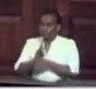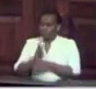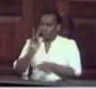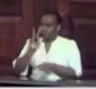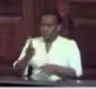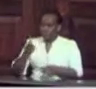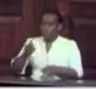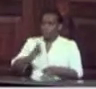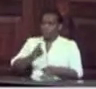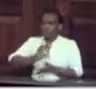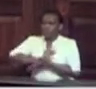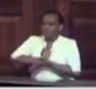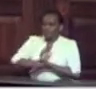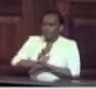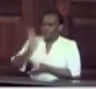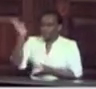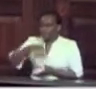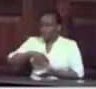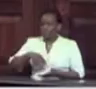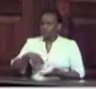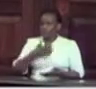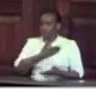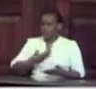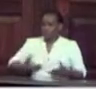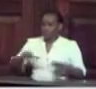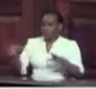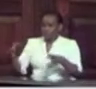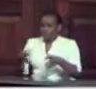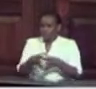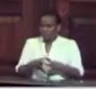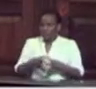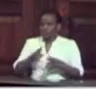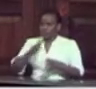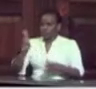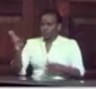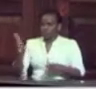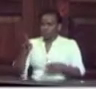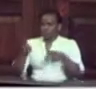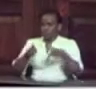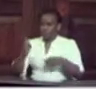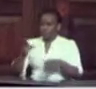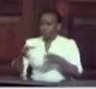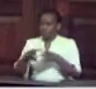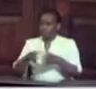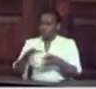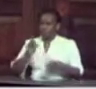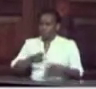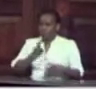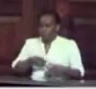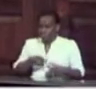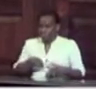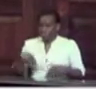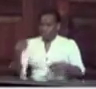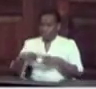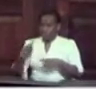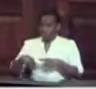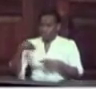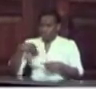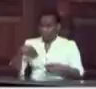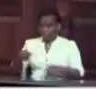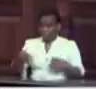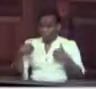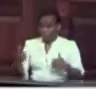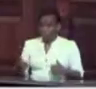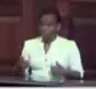a crueldade e a perversidade desse pacote já popularizado como pacote de maldades. Afinal de contas, o Renda Melhor é